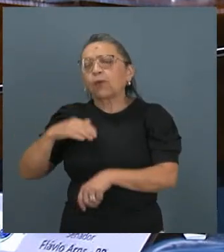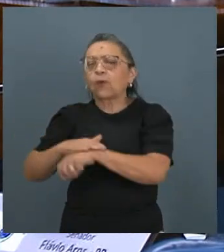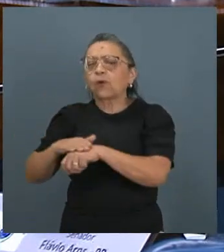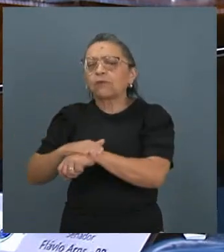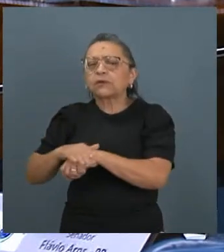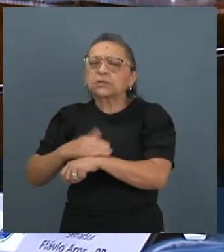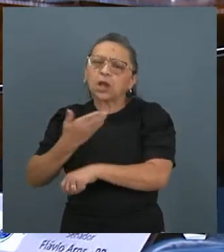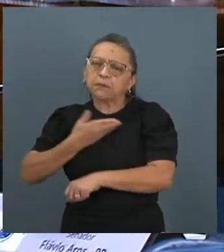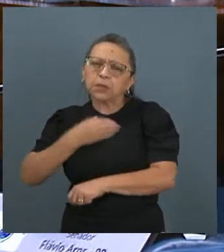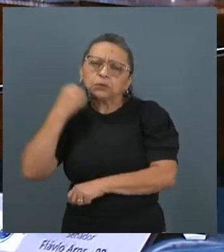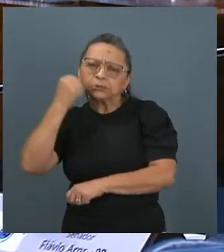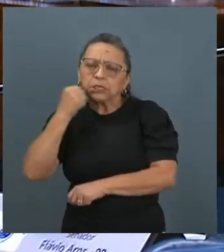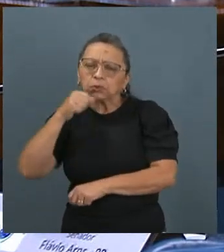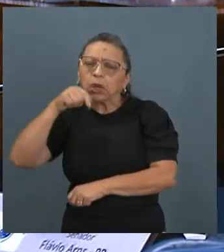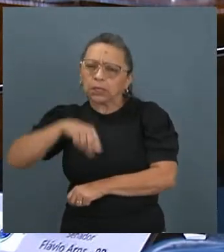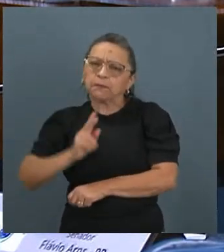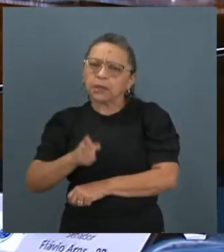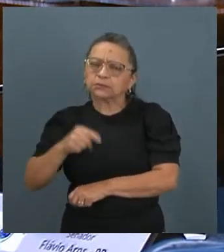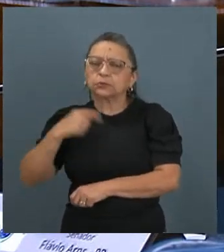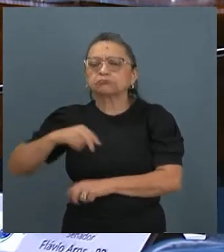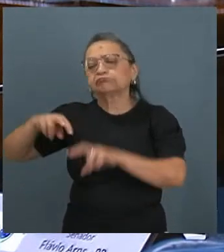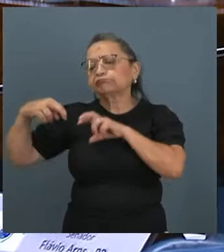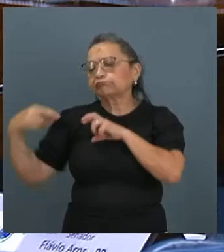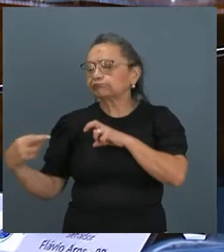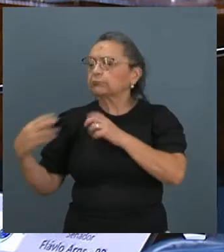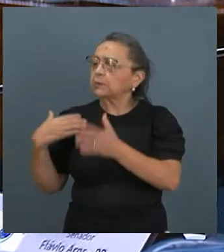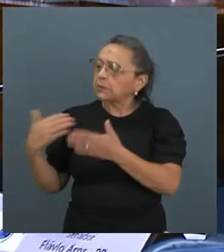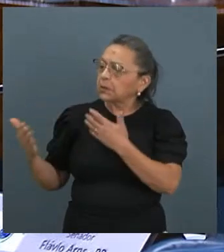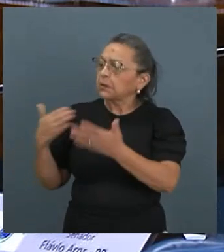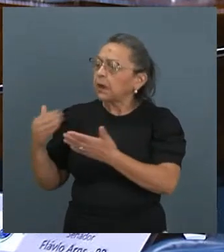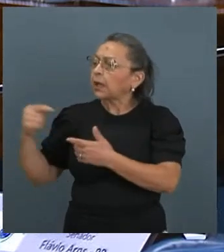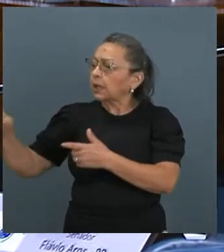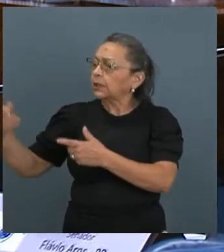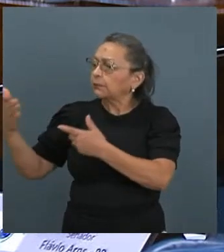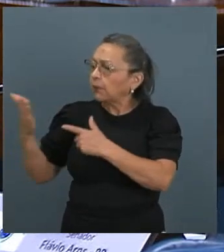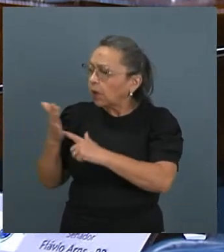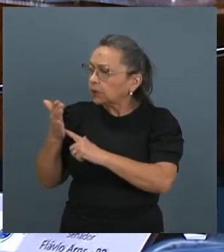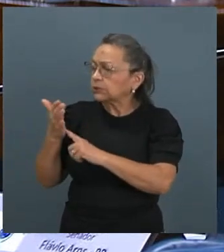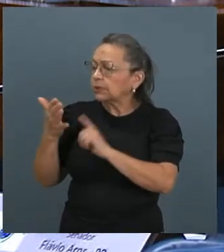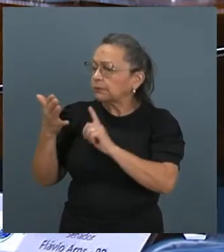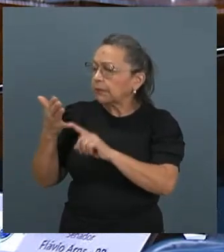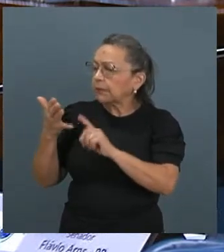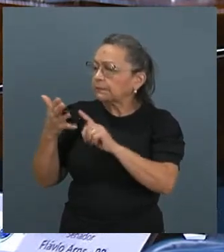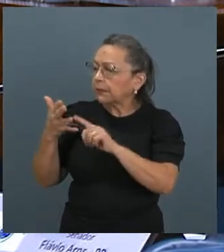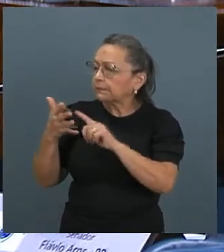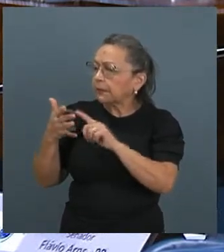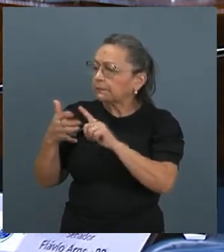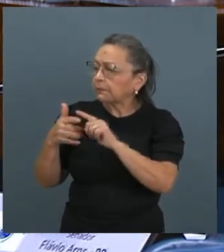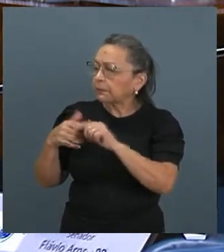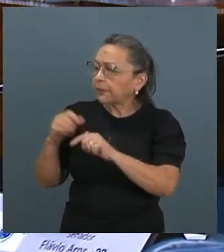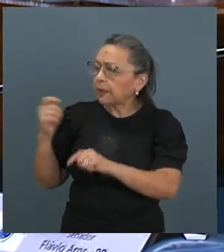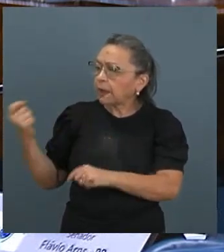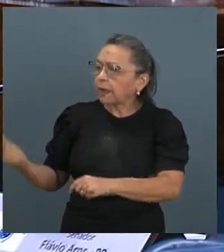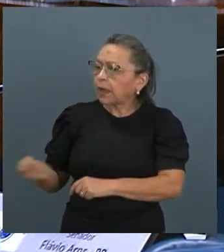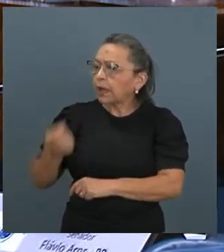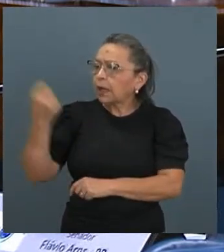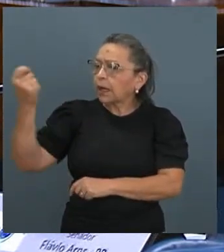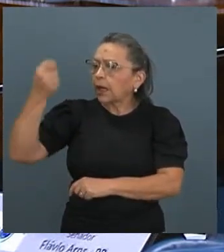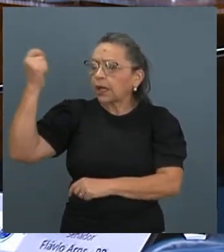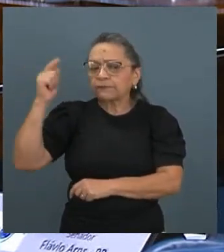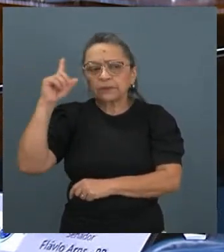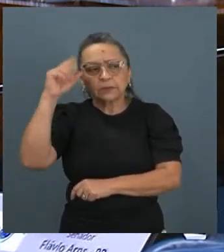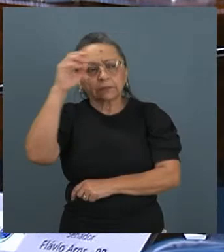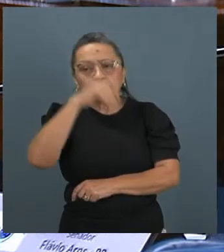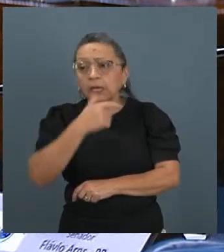senador, colega nosso desta casa, ele ainda apontava para as graves dificuldades de um